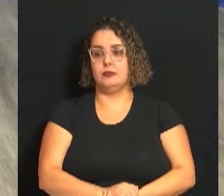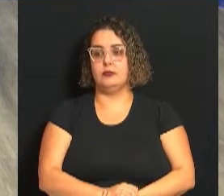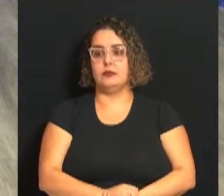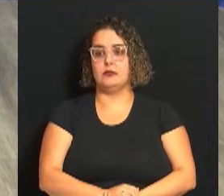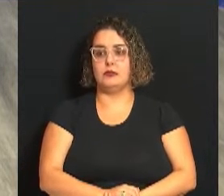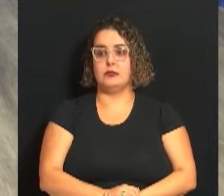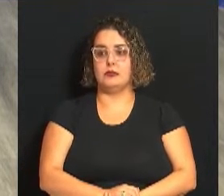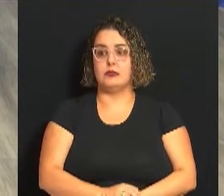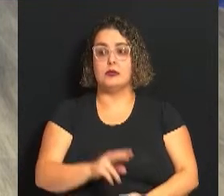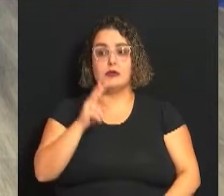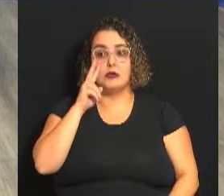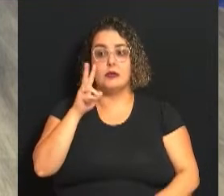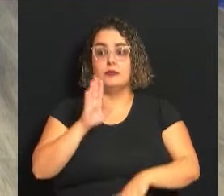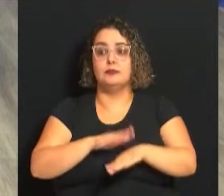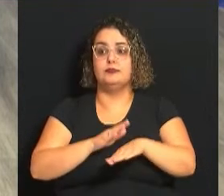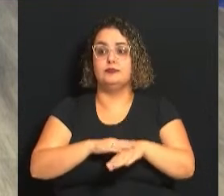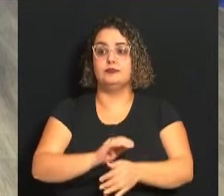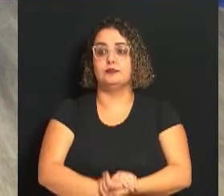senhor vê na prática? É